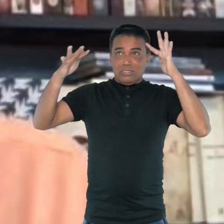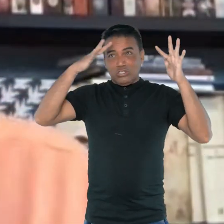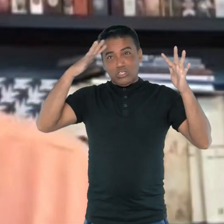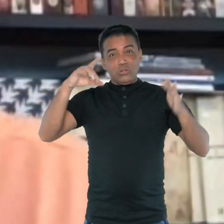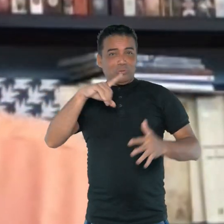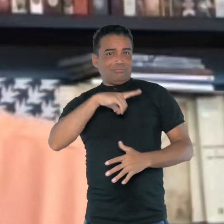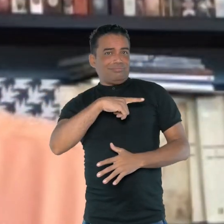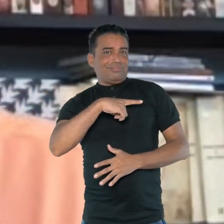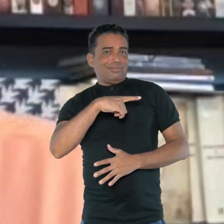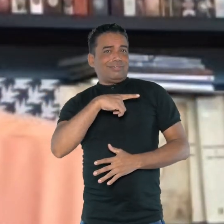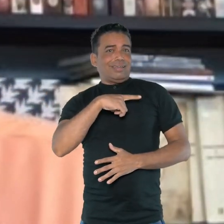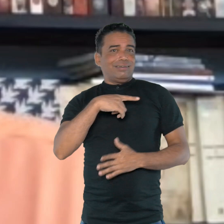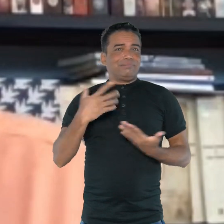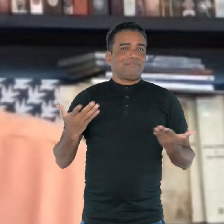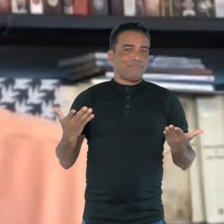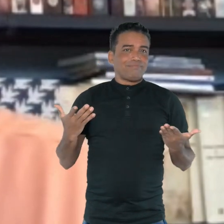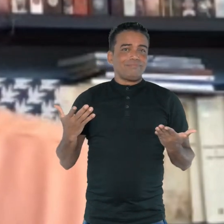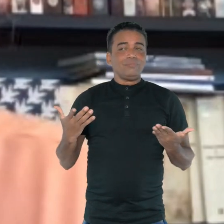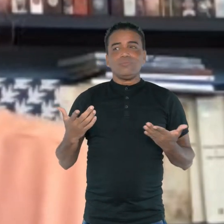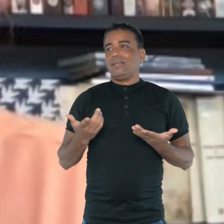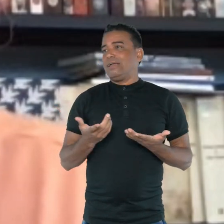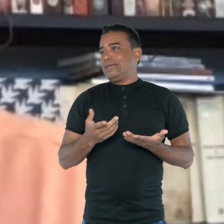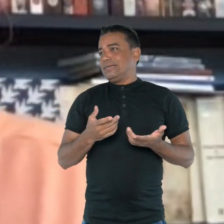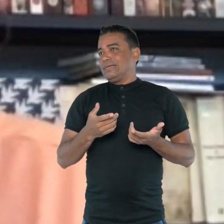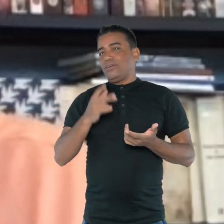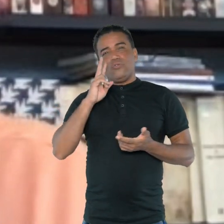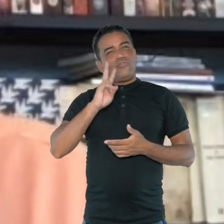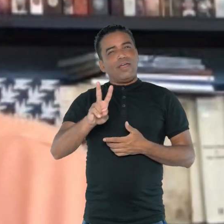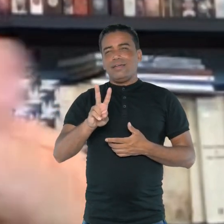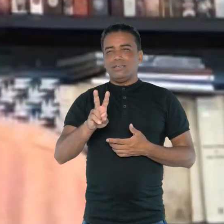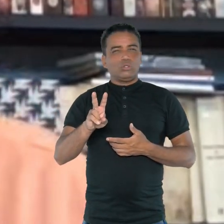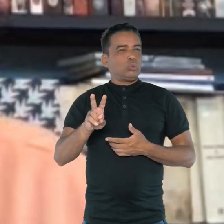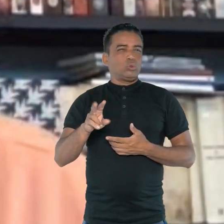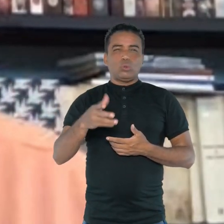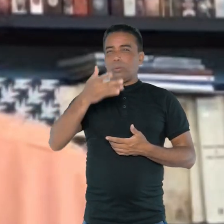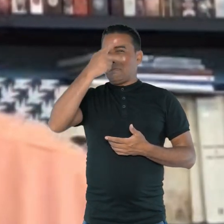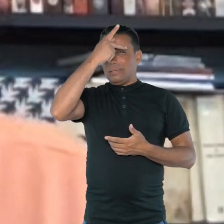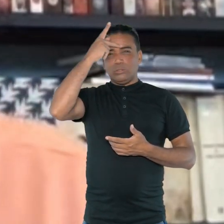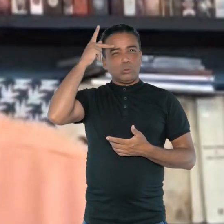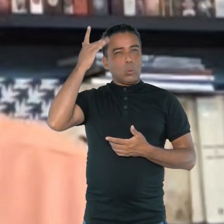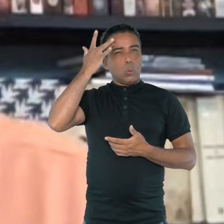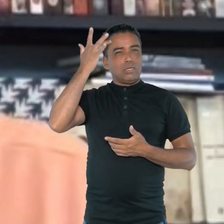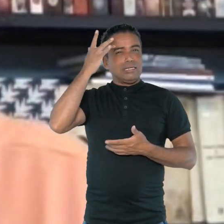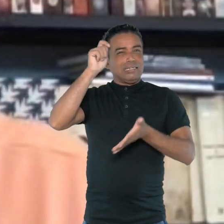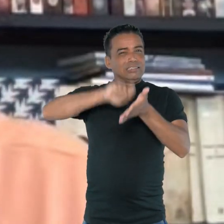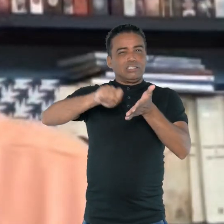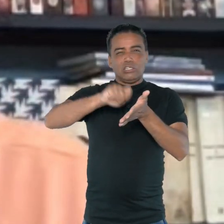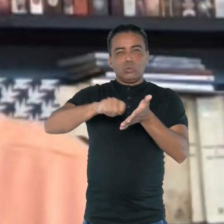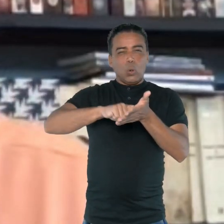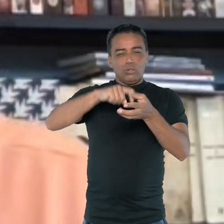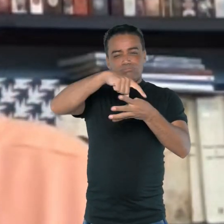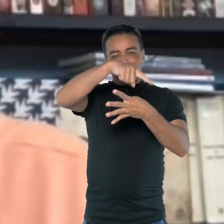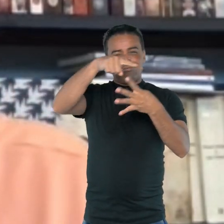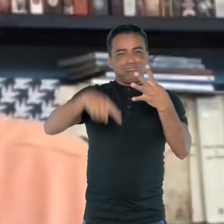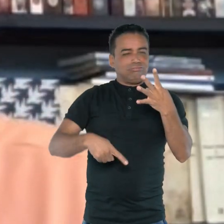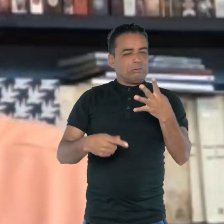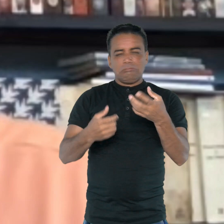ter, dado a grandeza que eu vejo nele. Mas, assim, o último